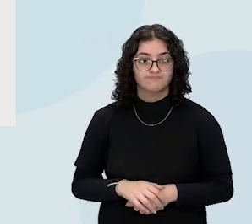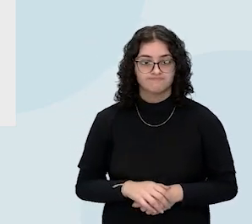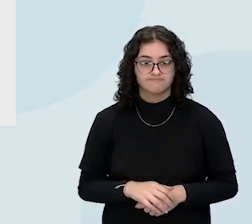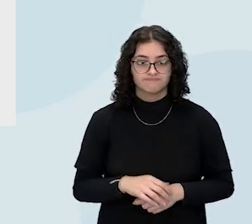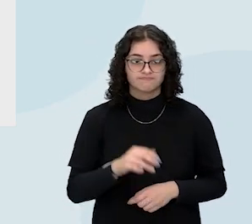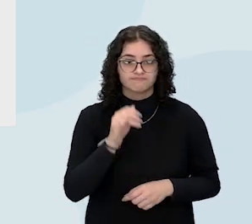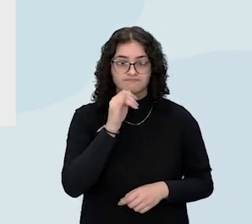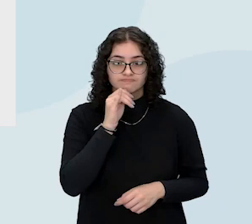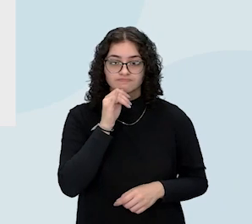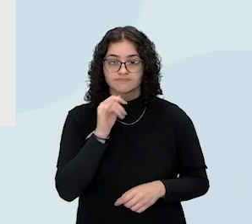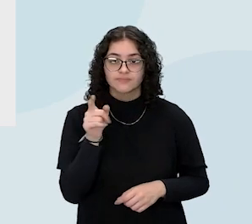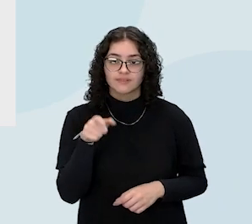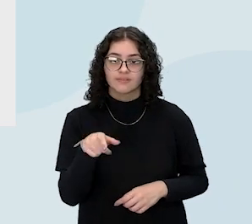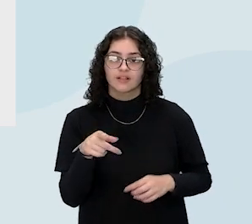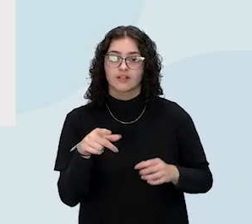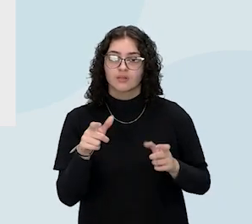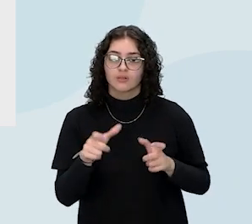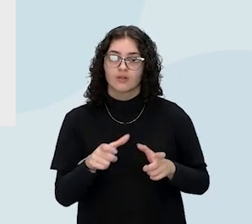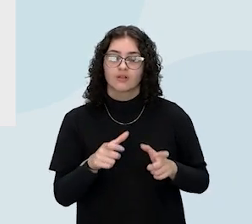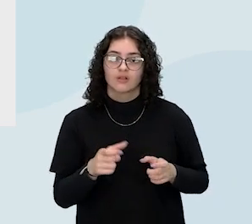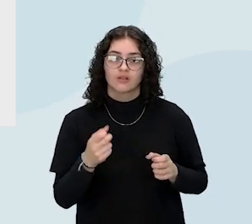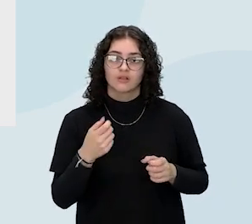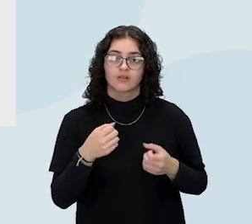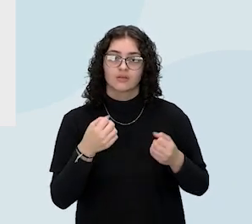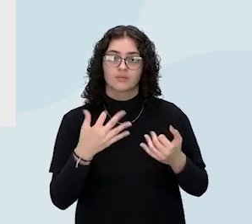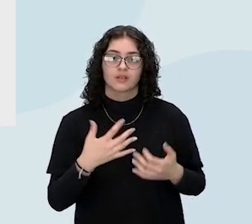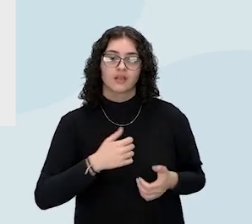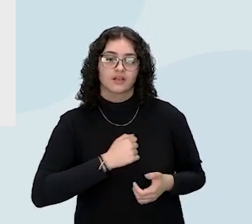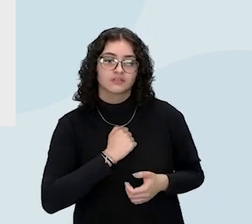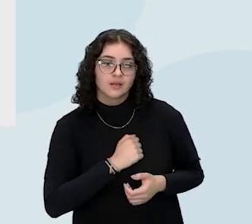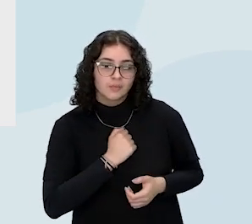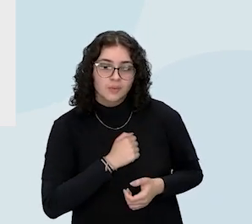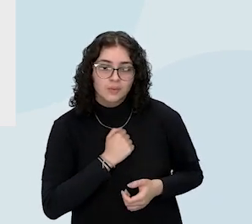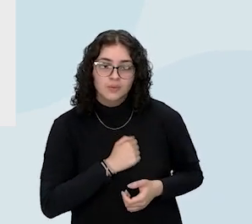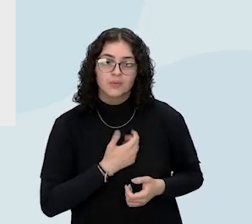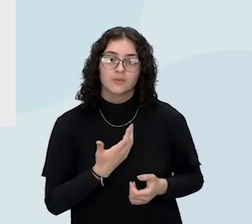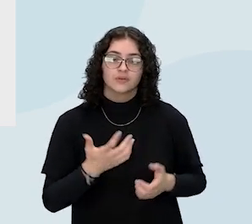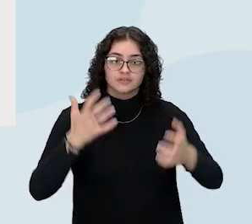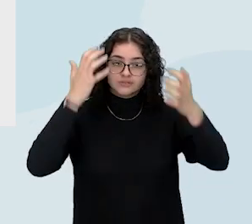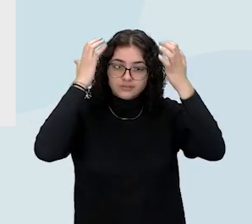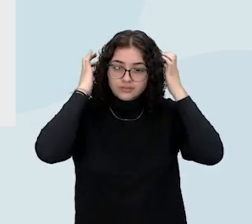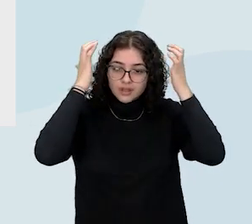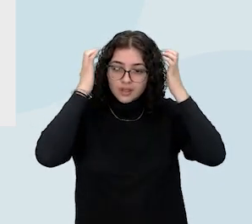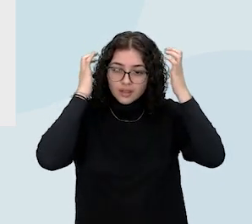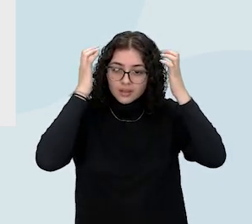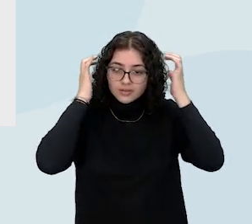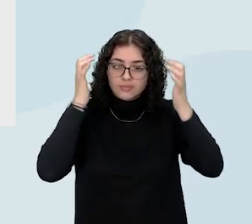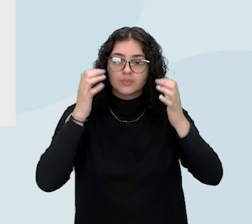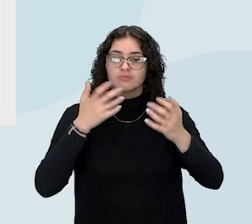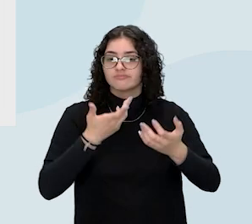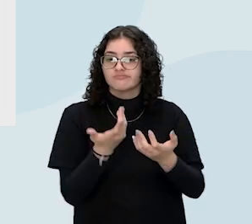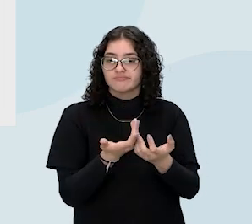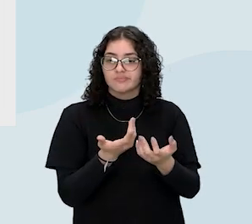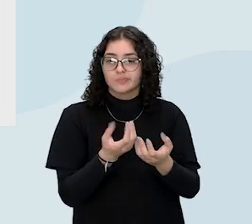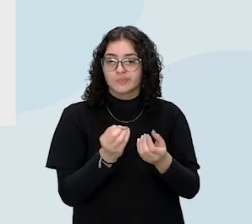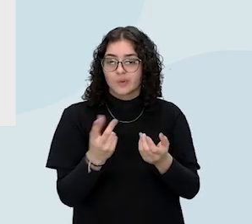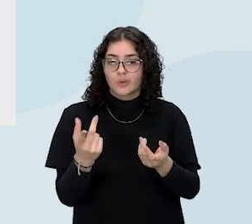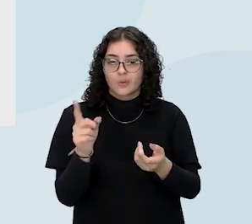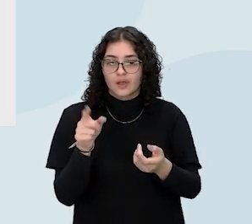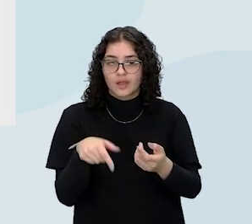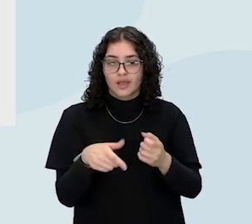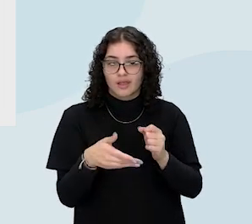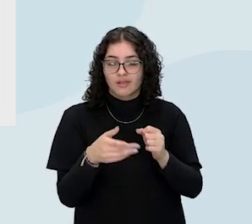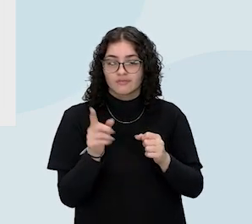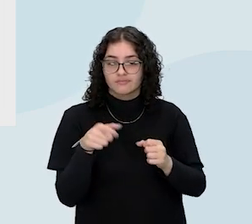aí comerciais, por exemplo, falando de sabonetes, de shampoos ou de alguma coisa que é